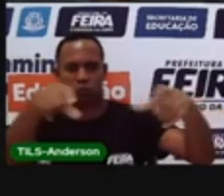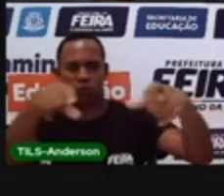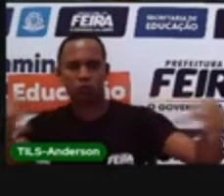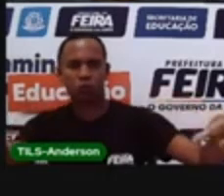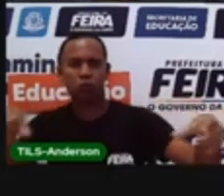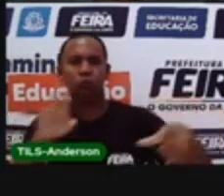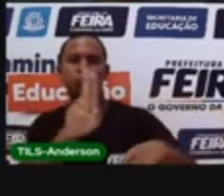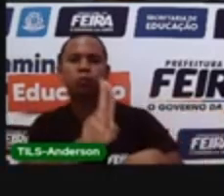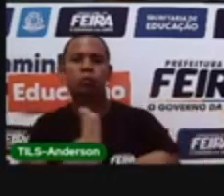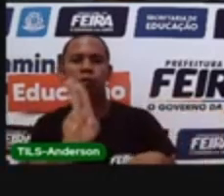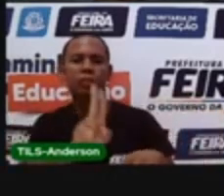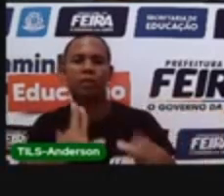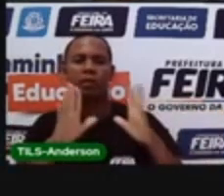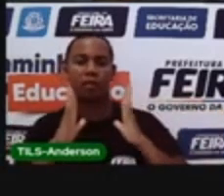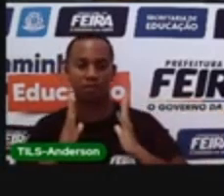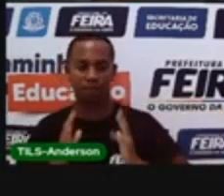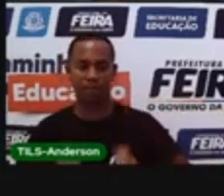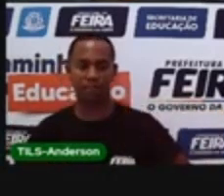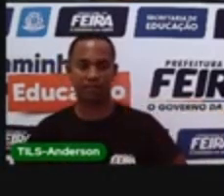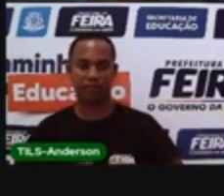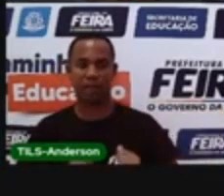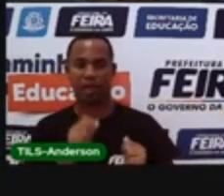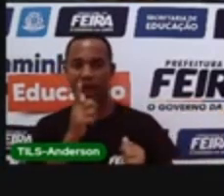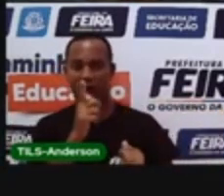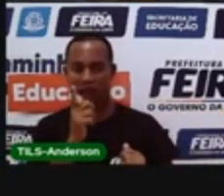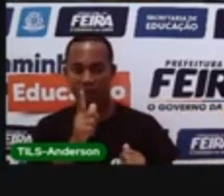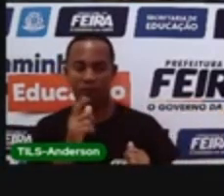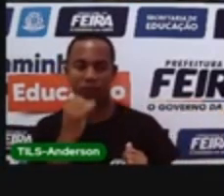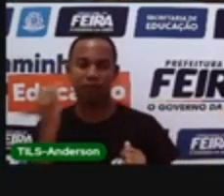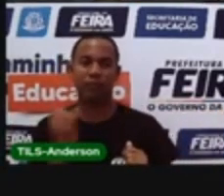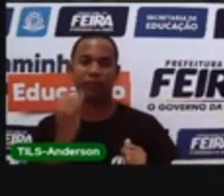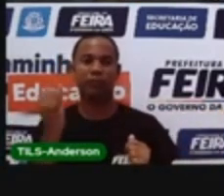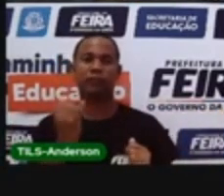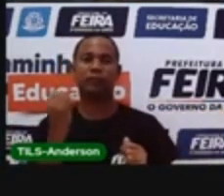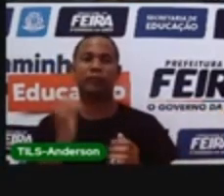se usa para a limpeza dessa água. Bom,